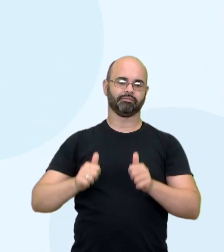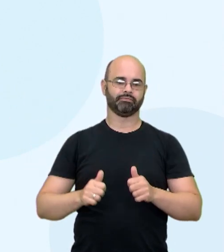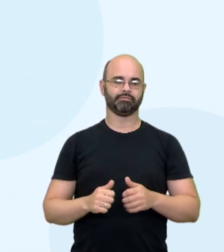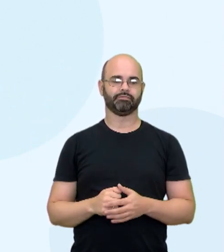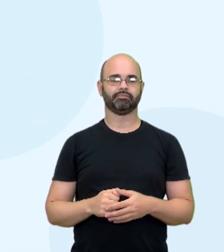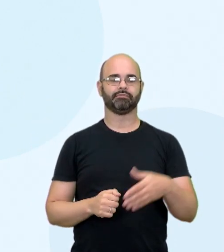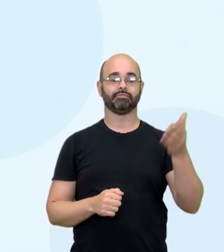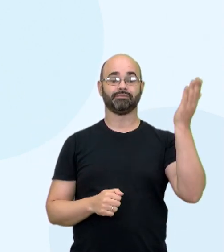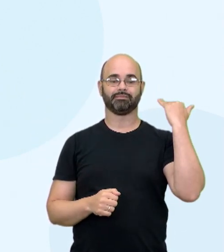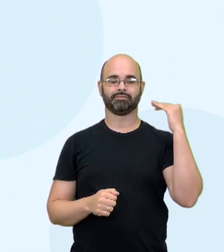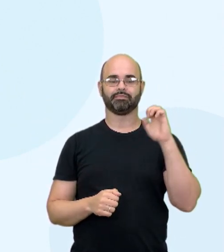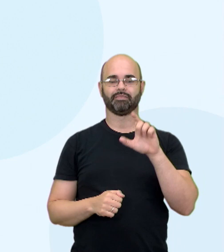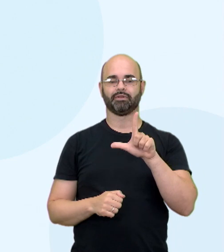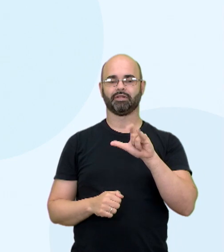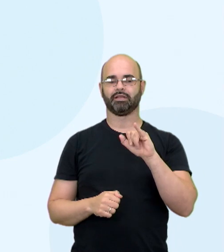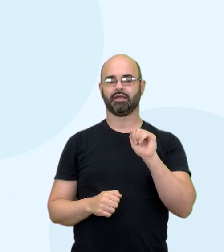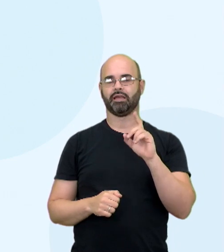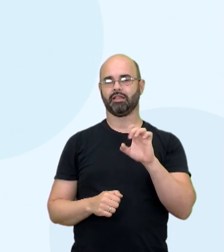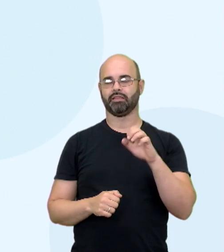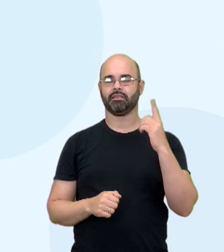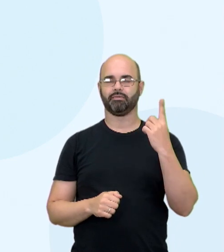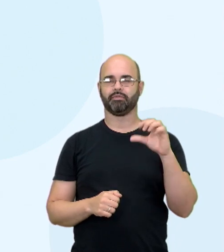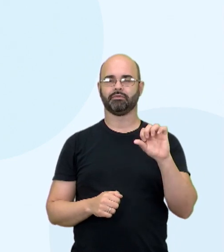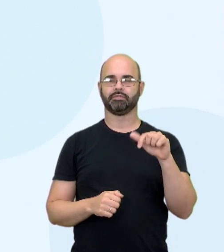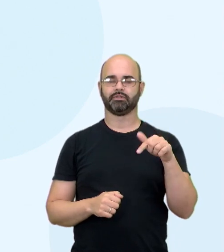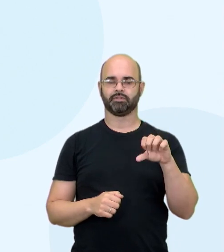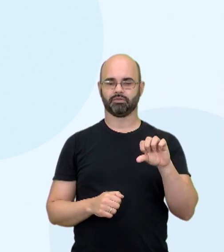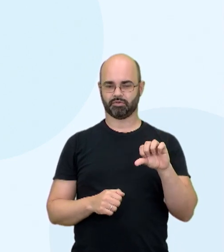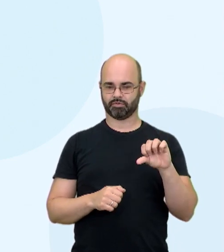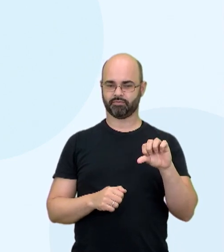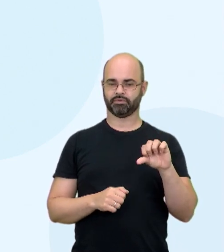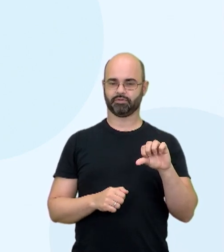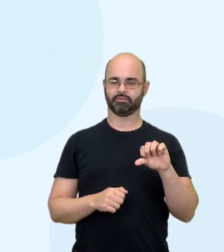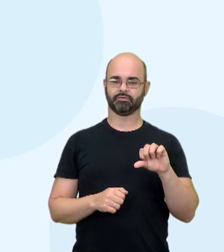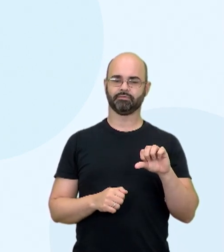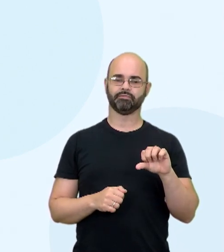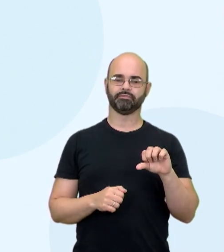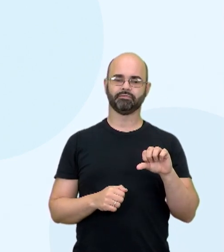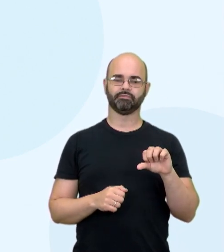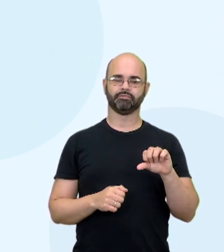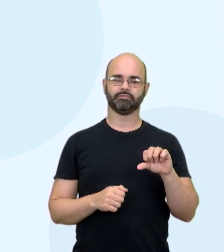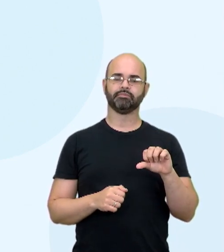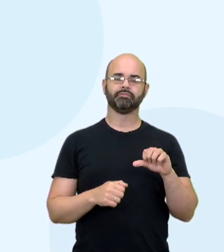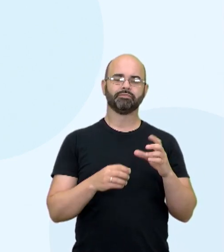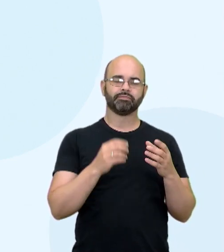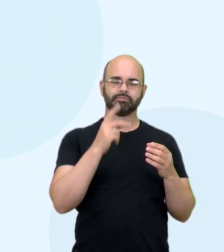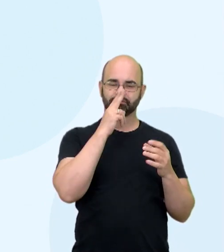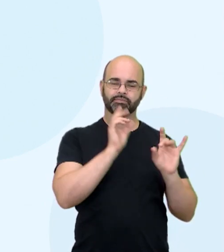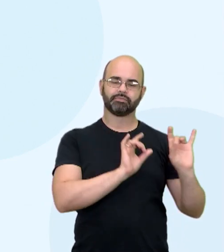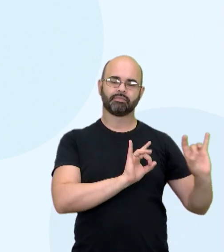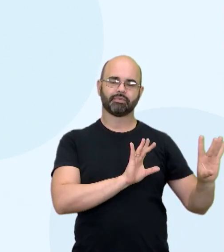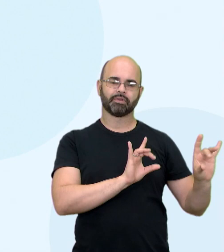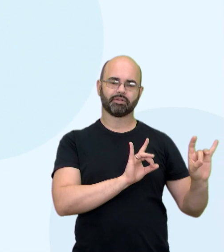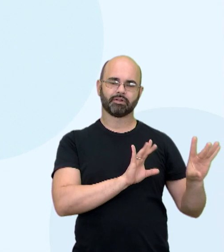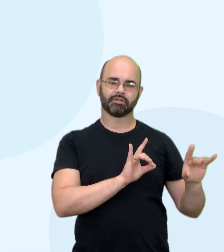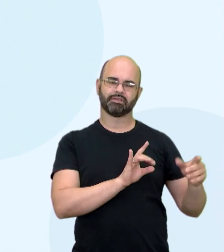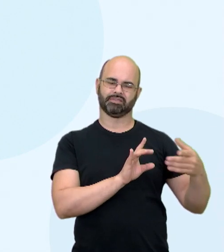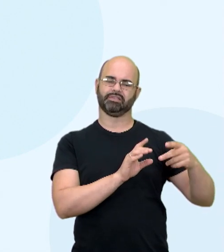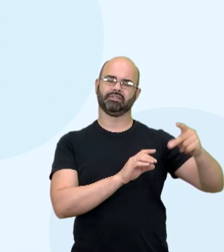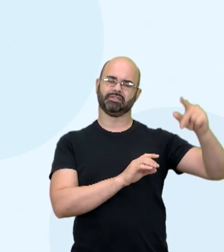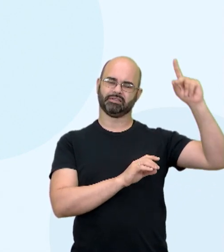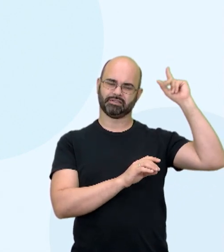em 1979, a alquimia teria muito a ver com certas técnicas